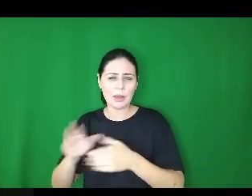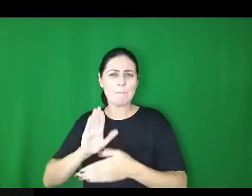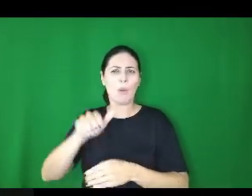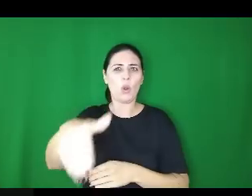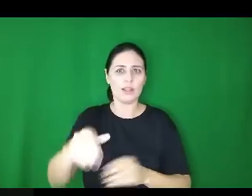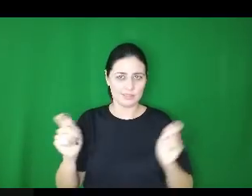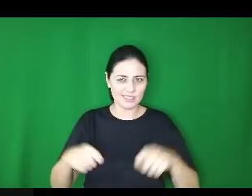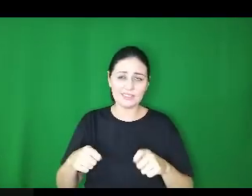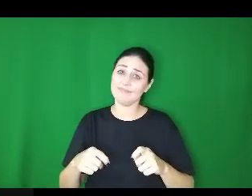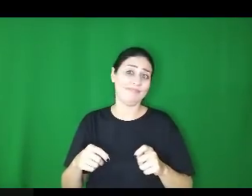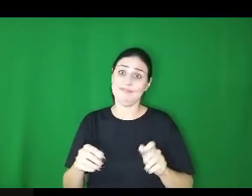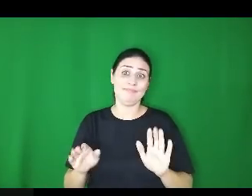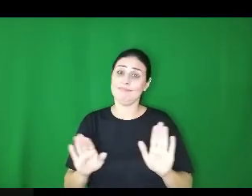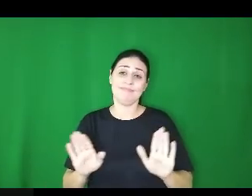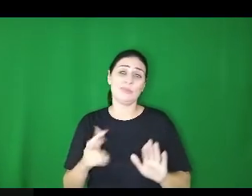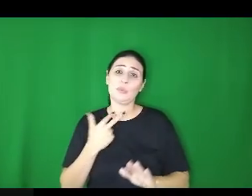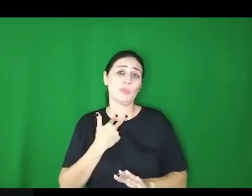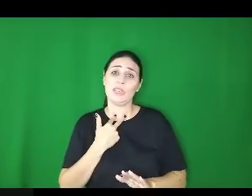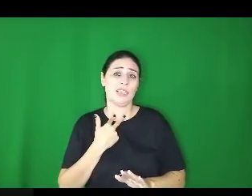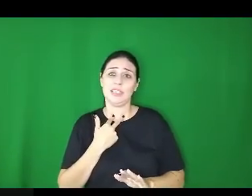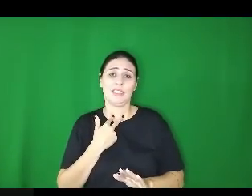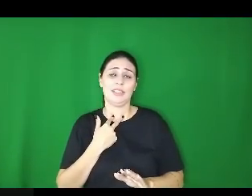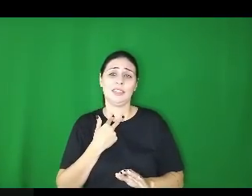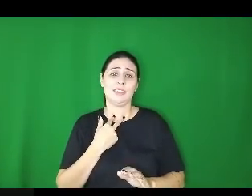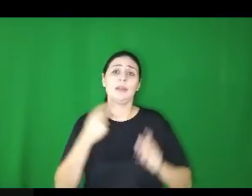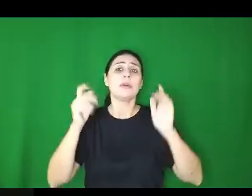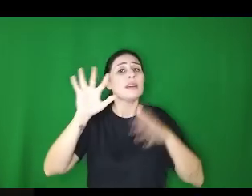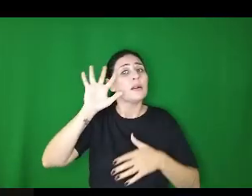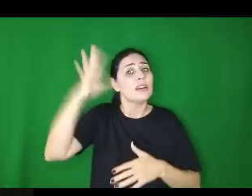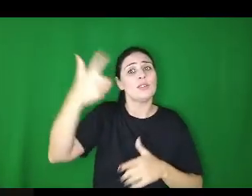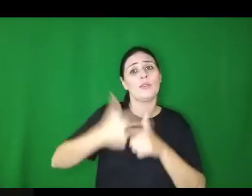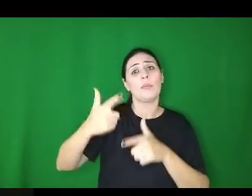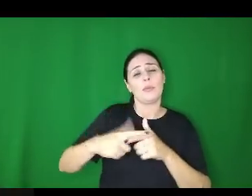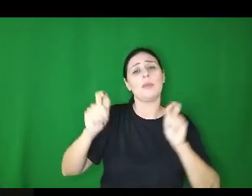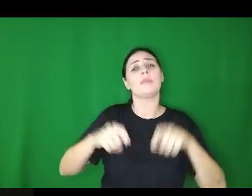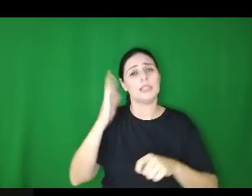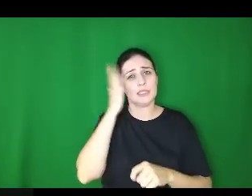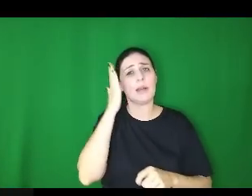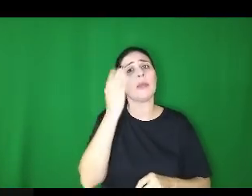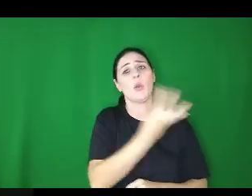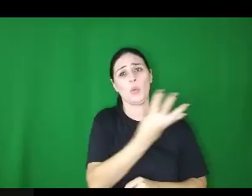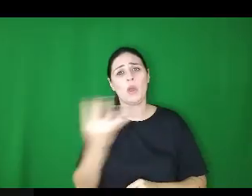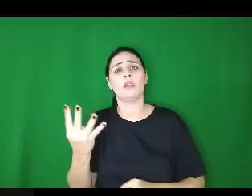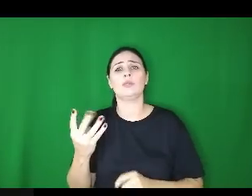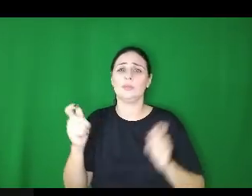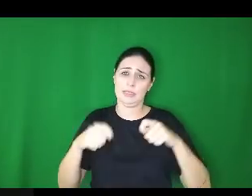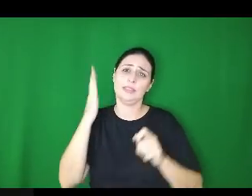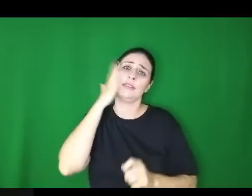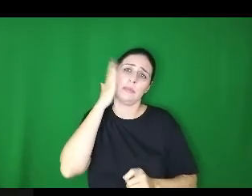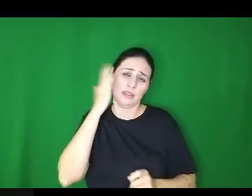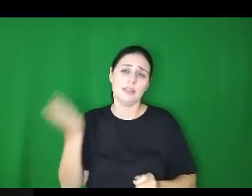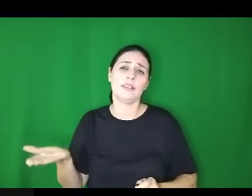conceito de número? Mas vai aparecer também o conceito de medidas em outros anos, só que ele aparece num nível